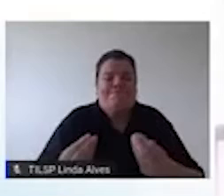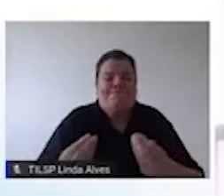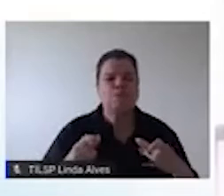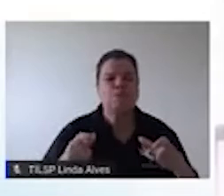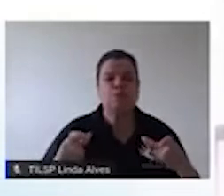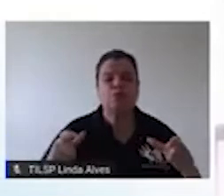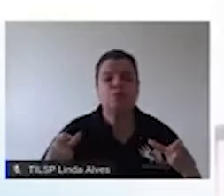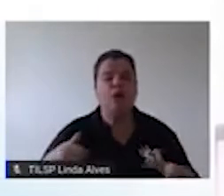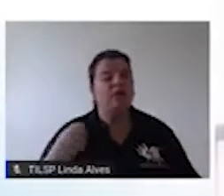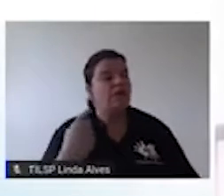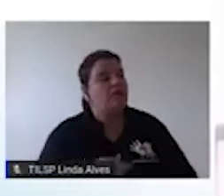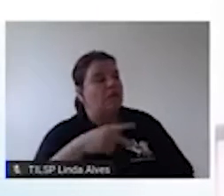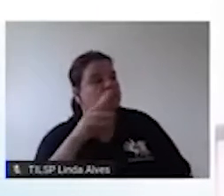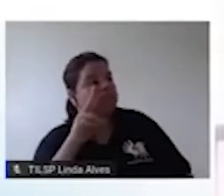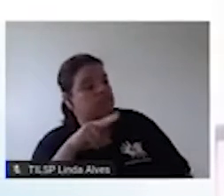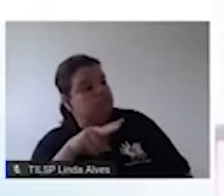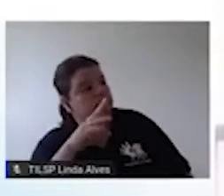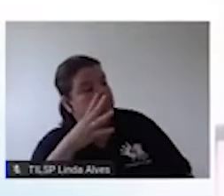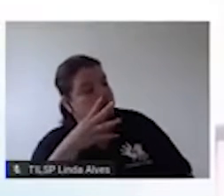população assistindo